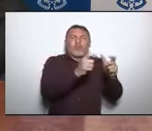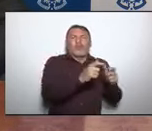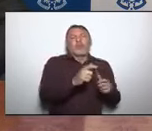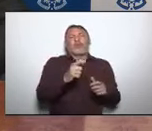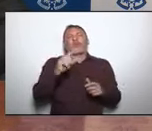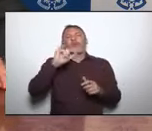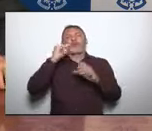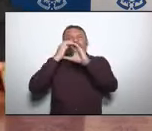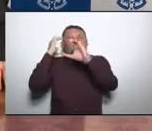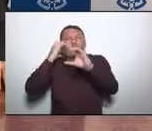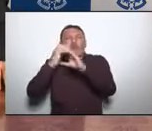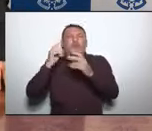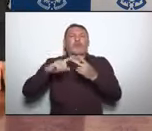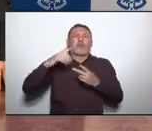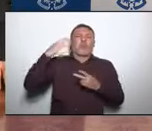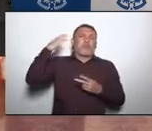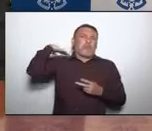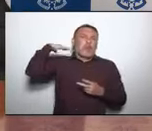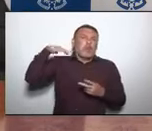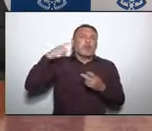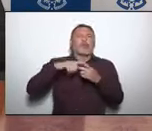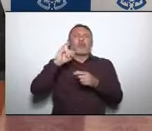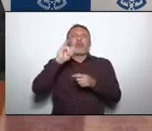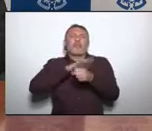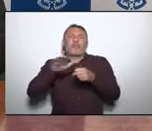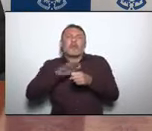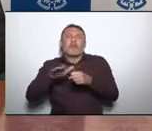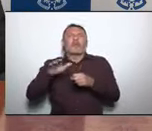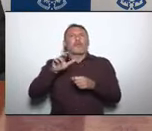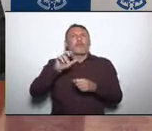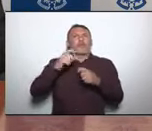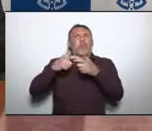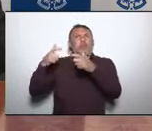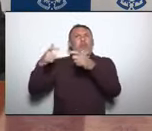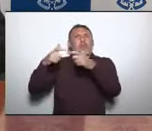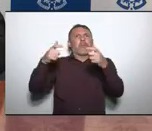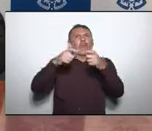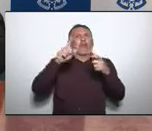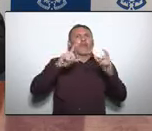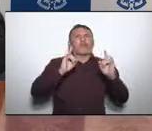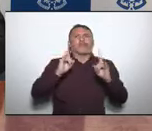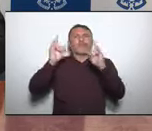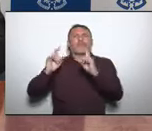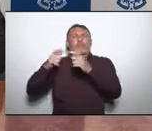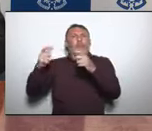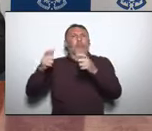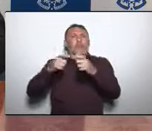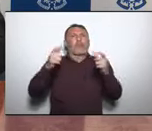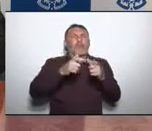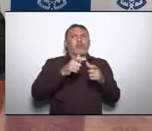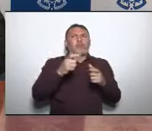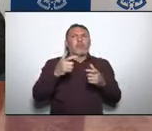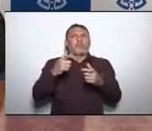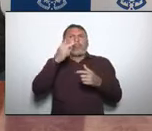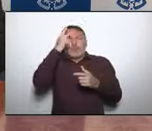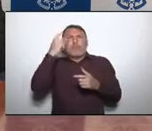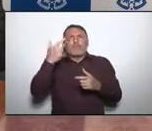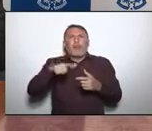Itapuã. Bairros que a gente deu uma verificada são os bairros onde a maioria das vezes aconteceu, onde